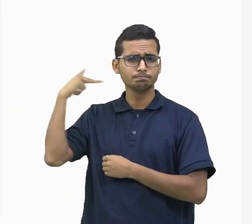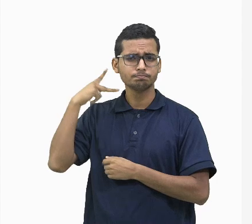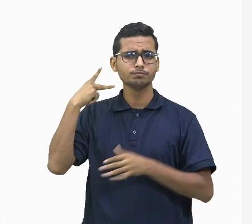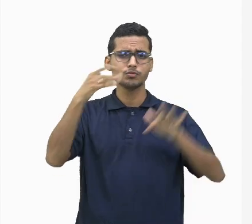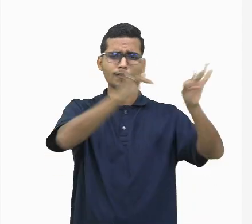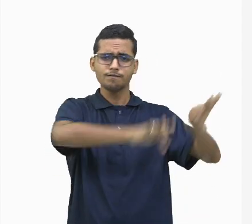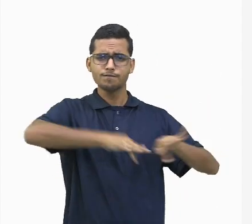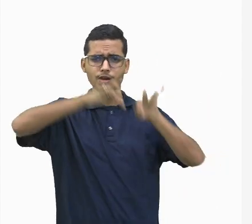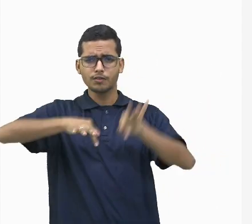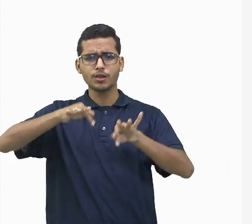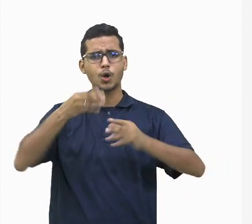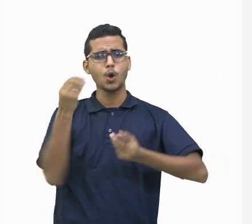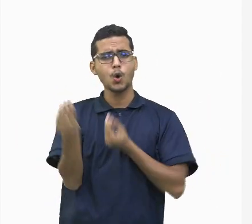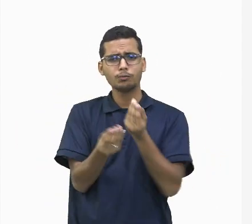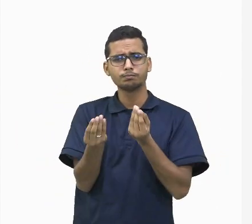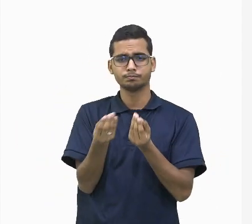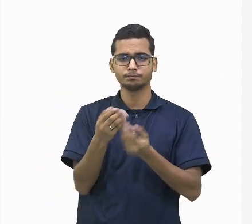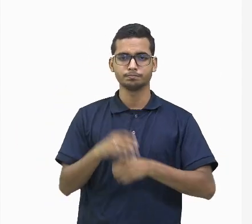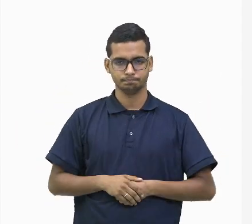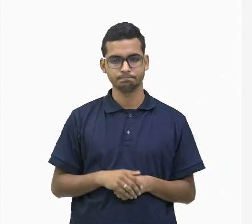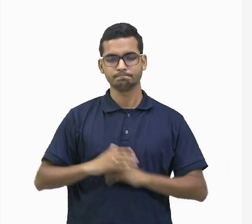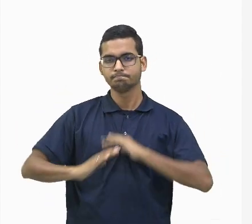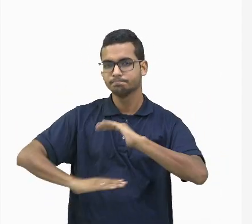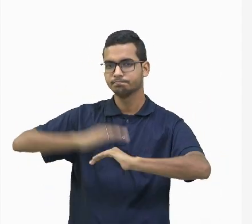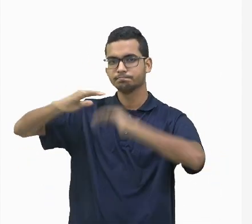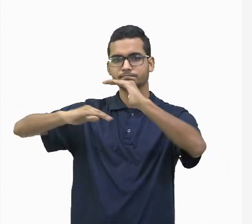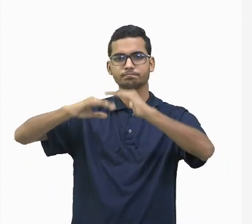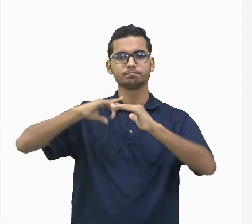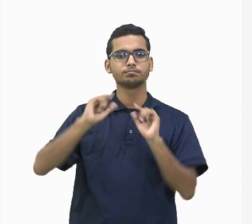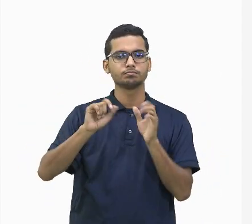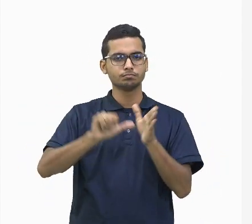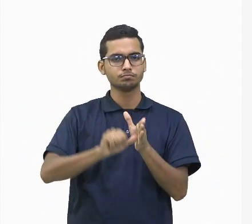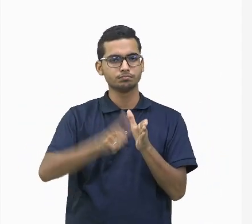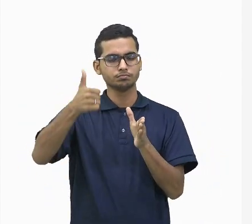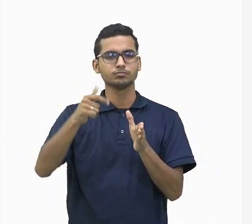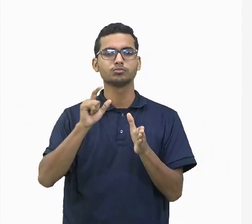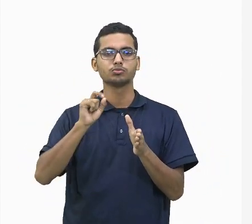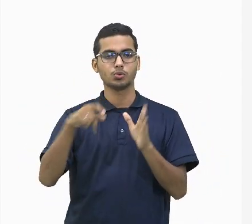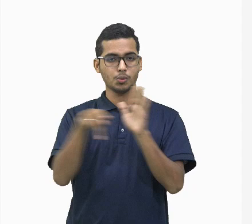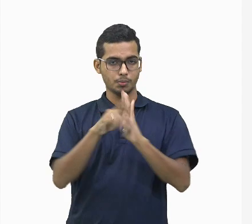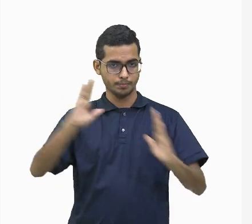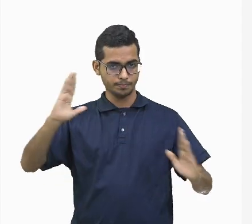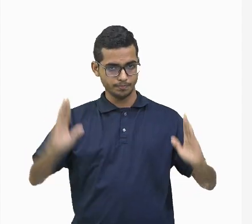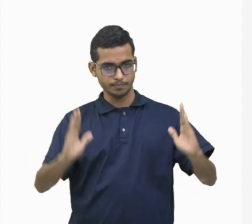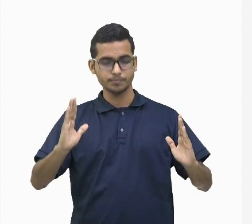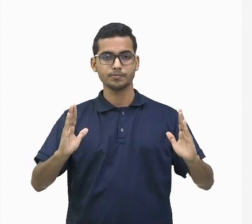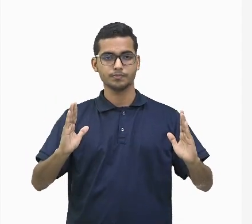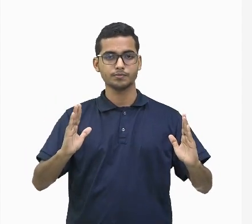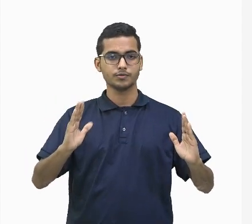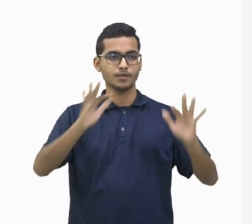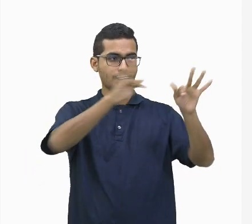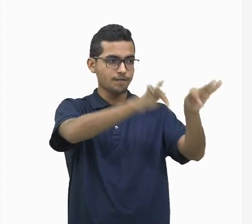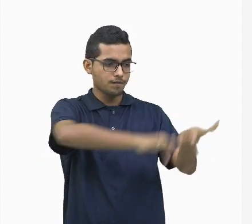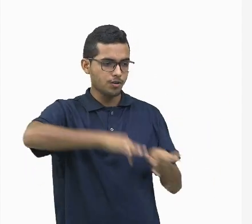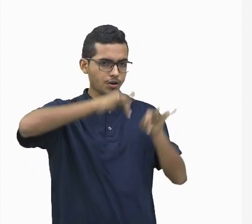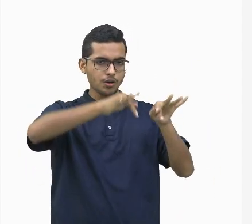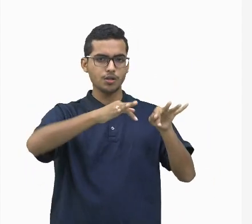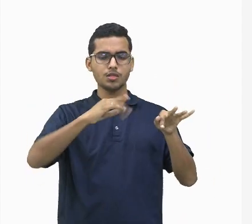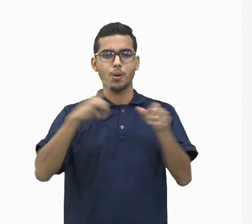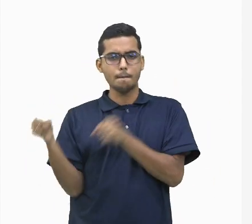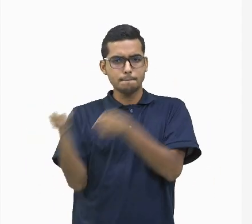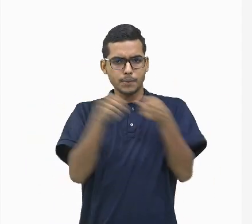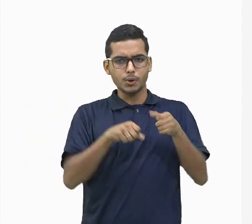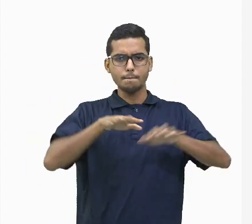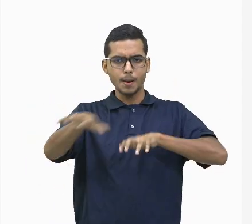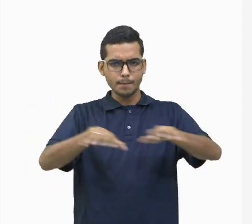política se desenvolvendo? Primeiro, que durante o período feudal nós vamos ter uma fragmentação de